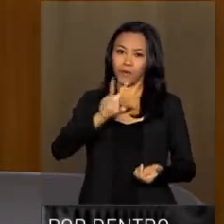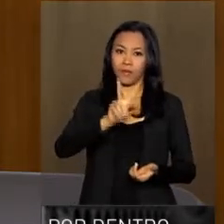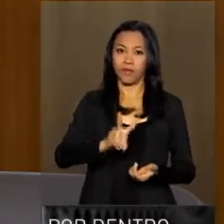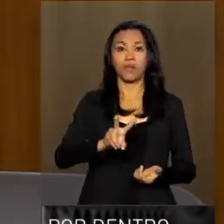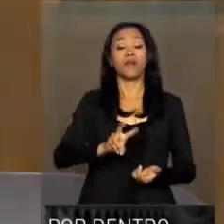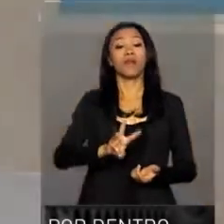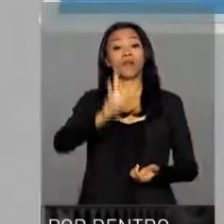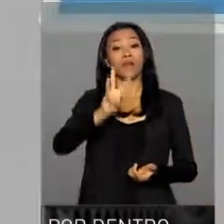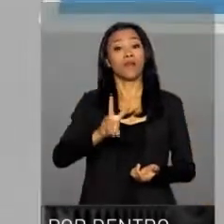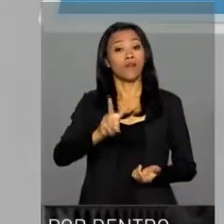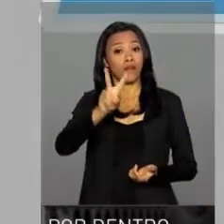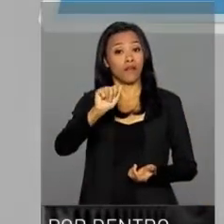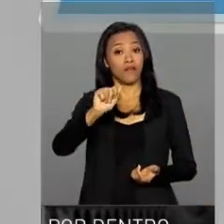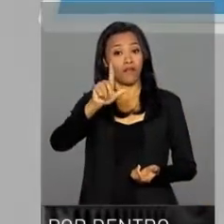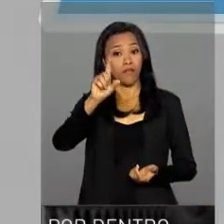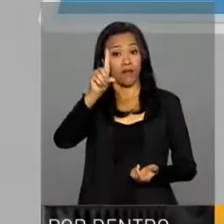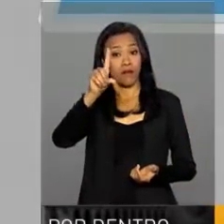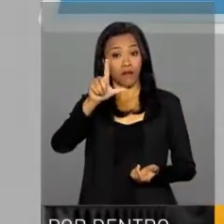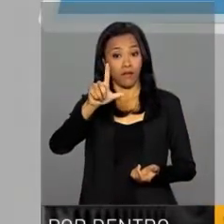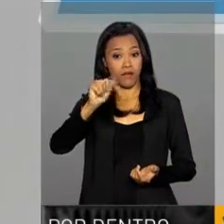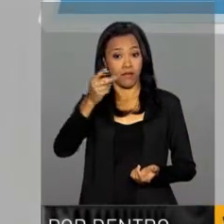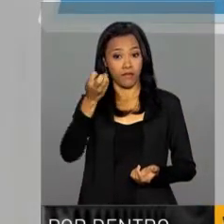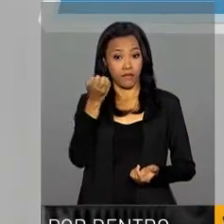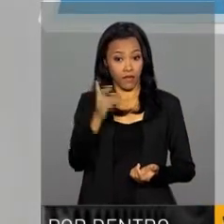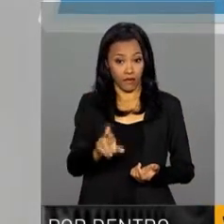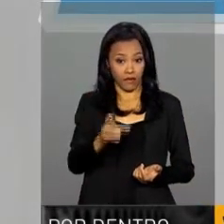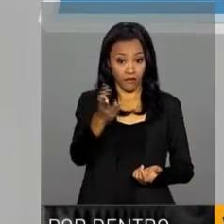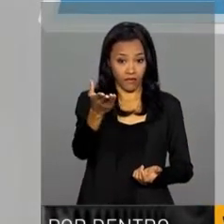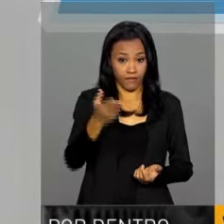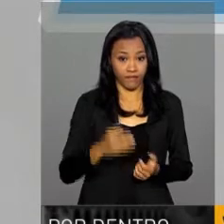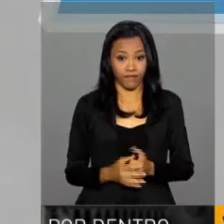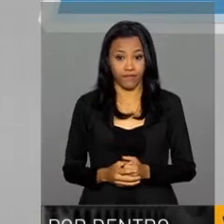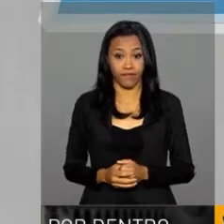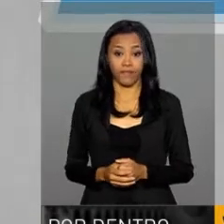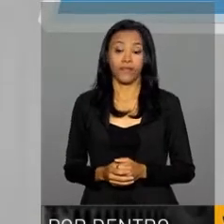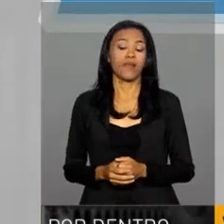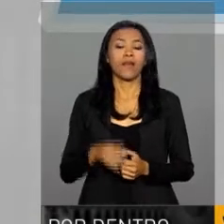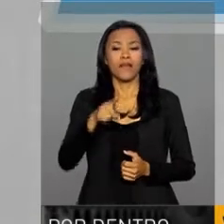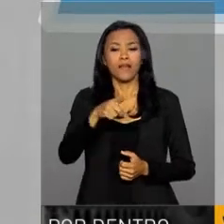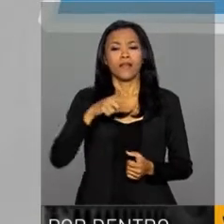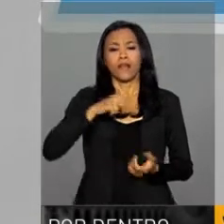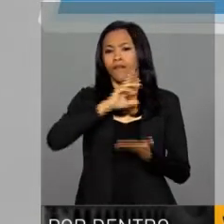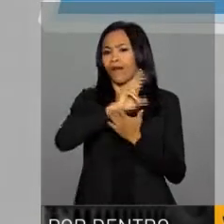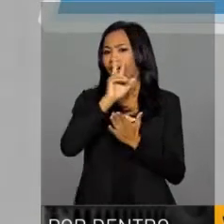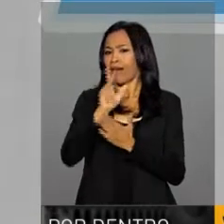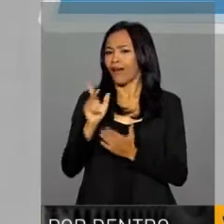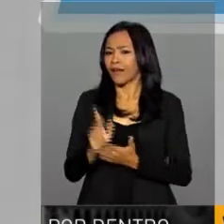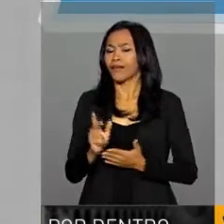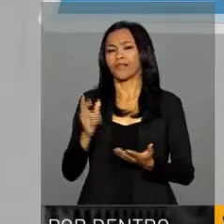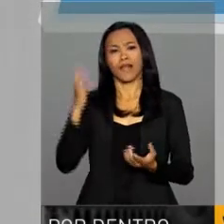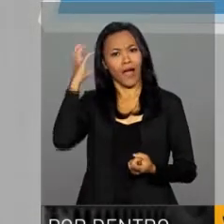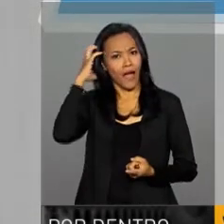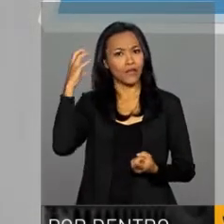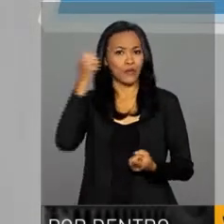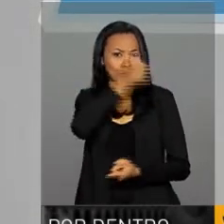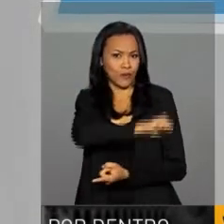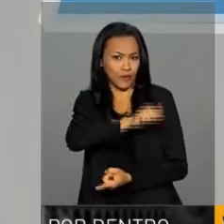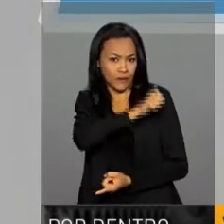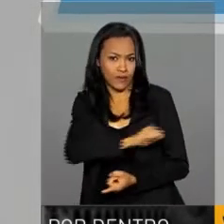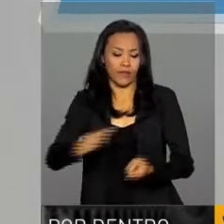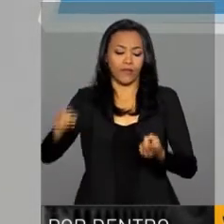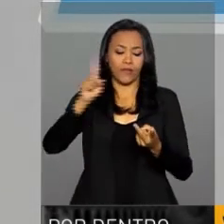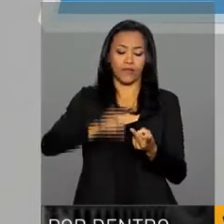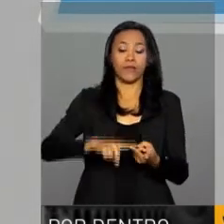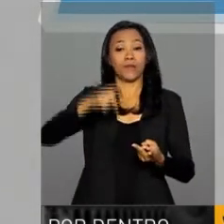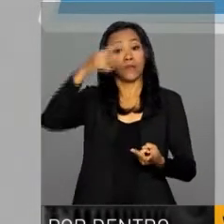dia estamos com a nossa copa do brasil e com a nacional de brasília também estão a admissional do rio de janeiro rádio nacional da amazônia